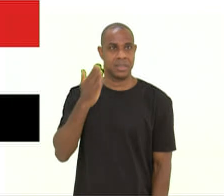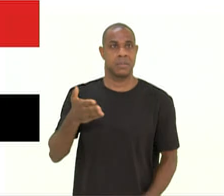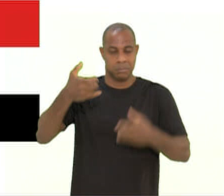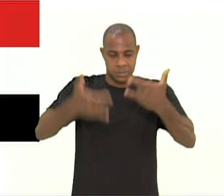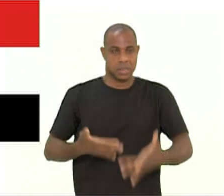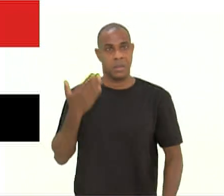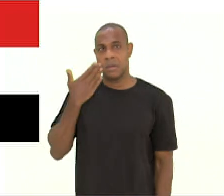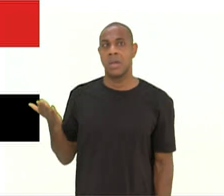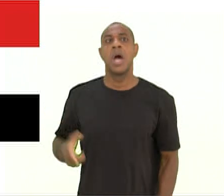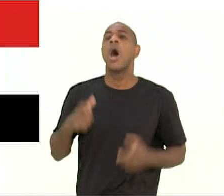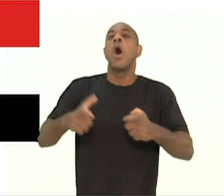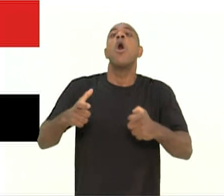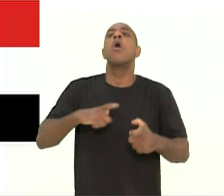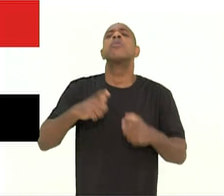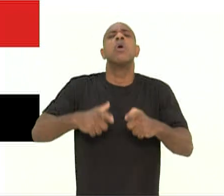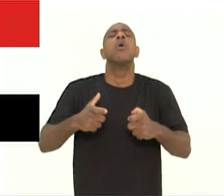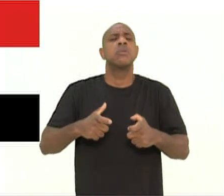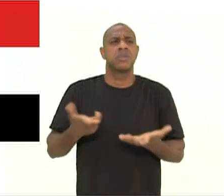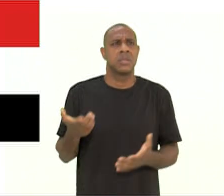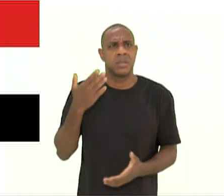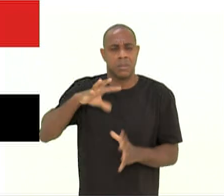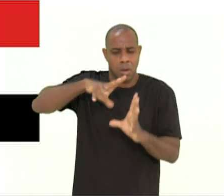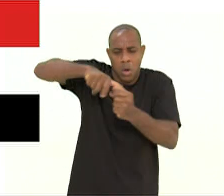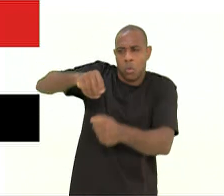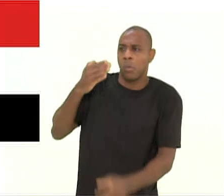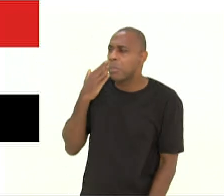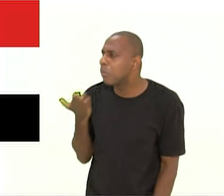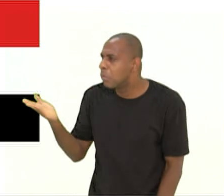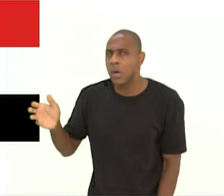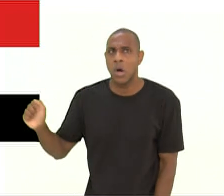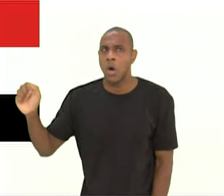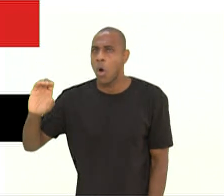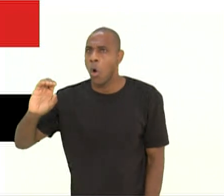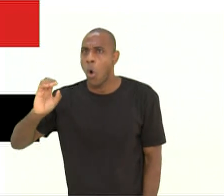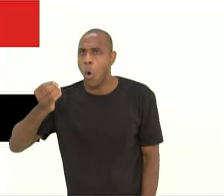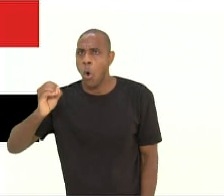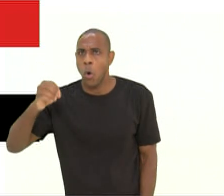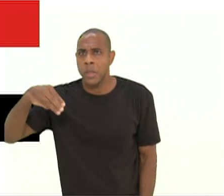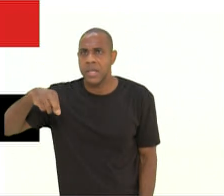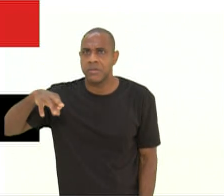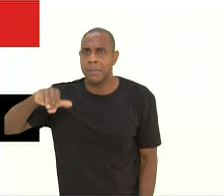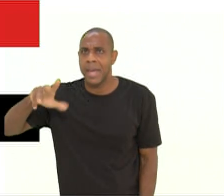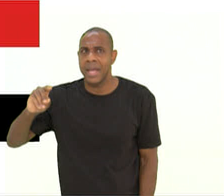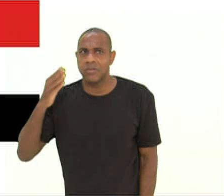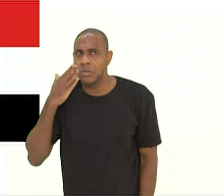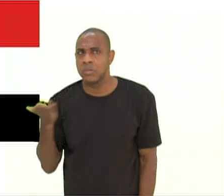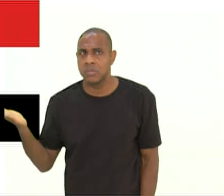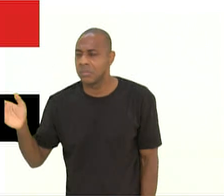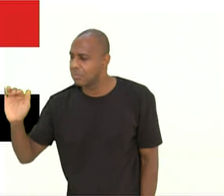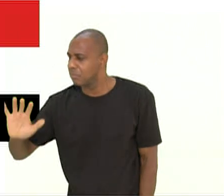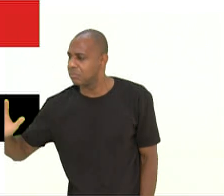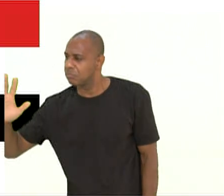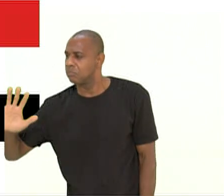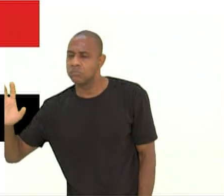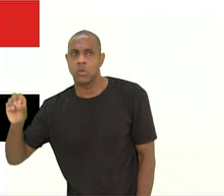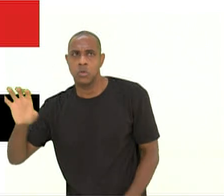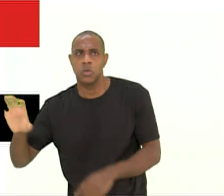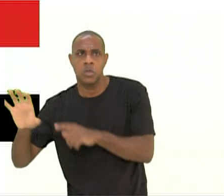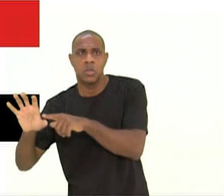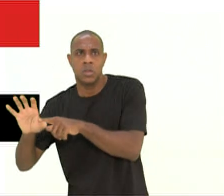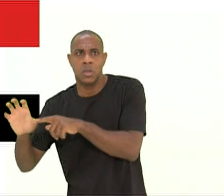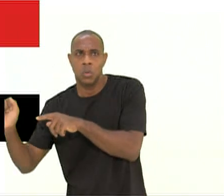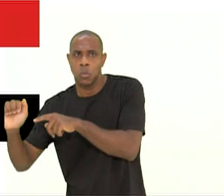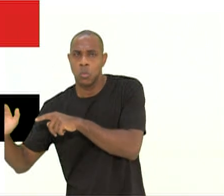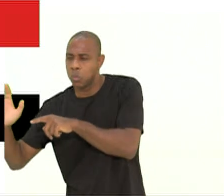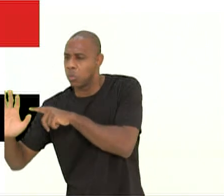falando na aula. Onde fica o Iraque? Eu coloquei o globo terrestre para você, Oriente Médio. Está aí o Iraque em destaque para você.